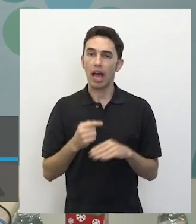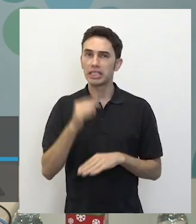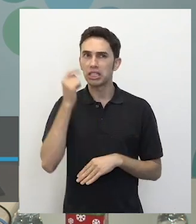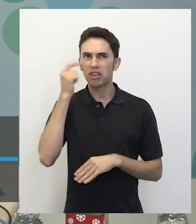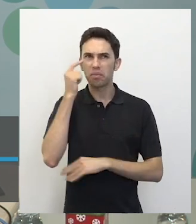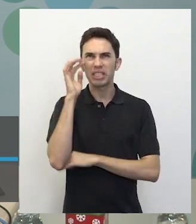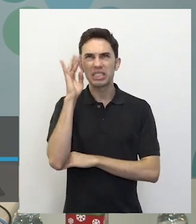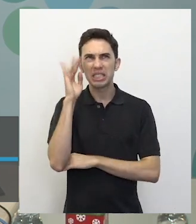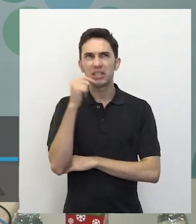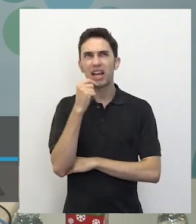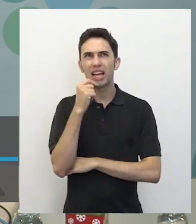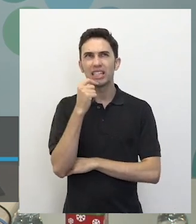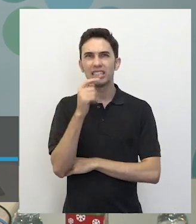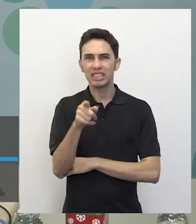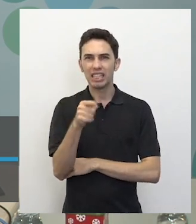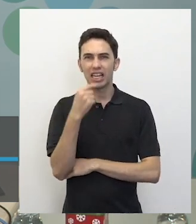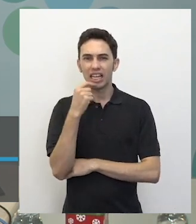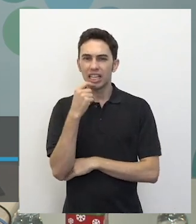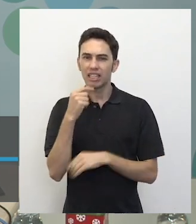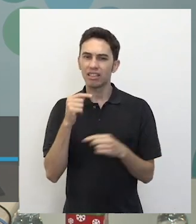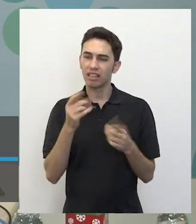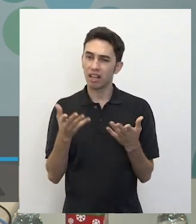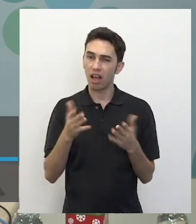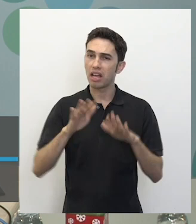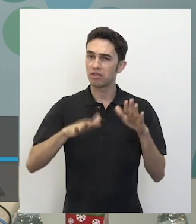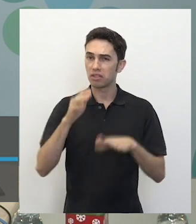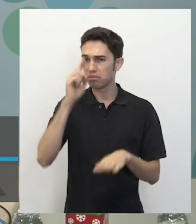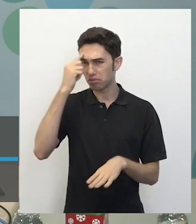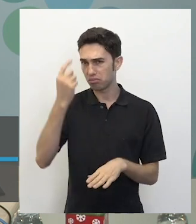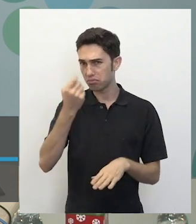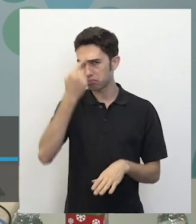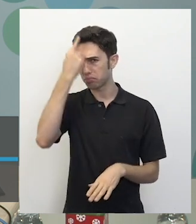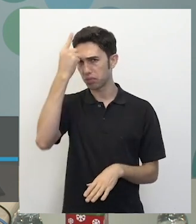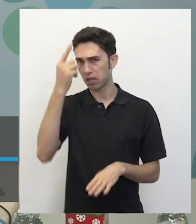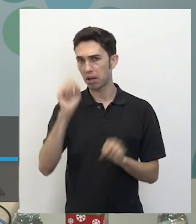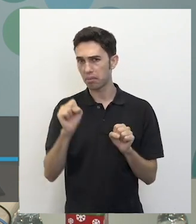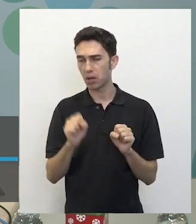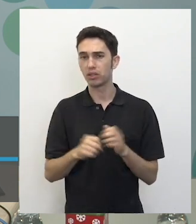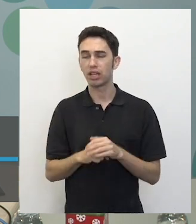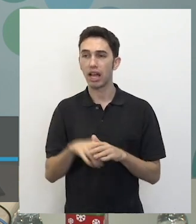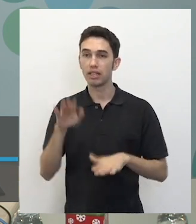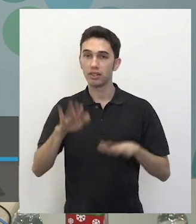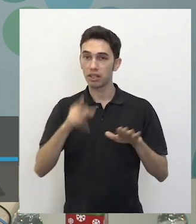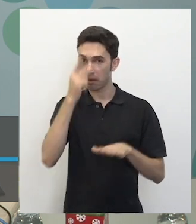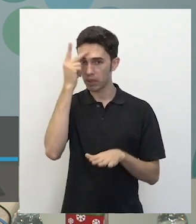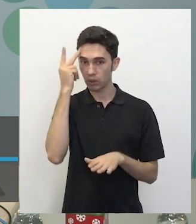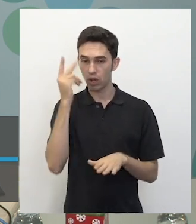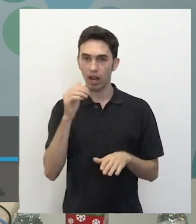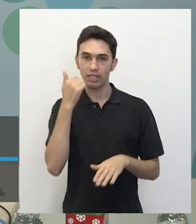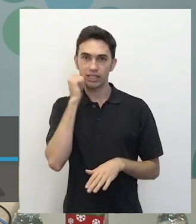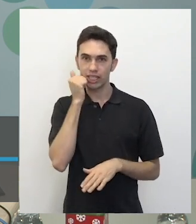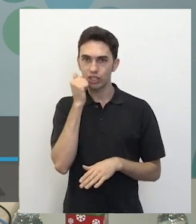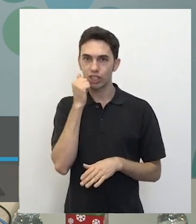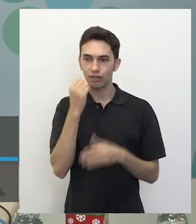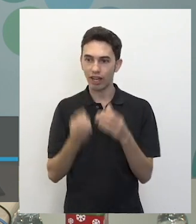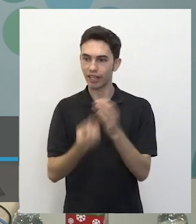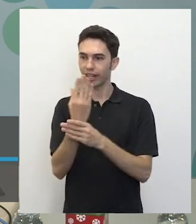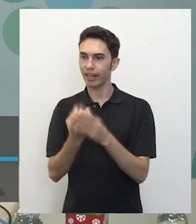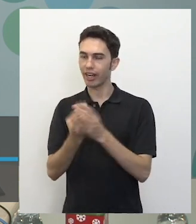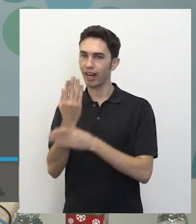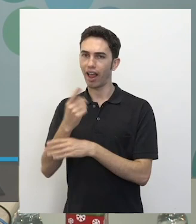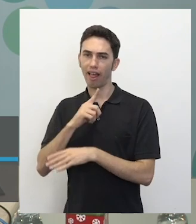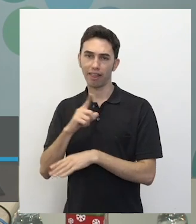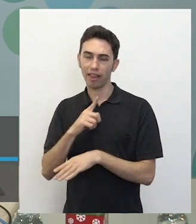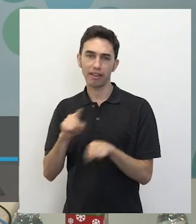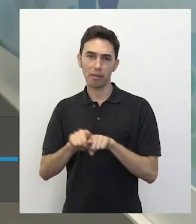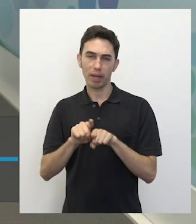ficar pensando só, será que o autor viveu isso? Não, você pode inventar, né? Eles gostam muito de ficção científica, se ele viu alienígena? Não. Então, a mesma